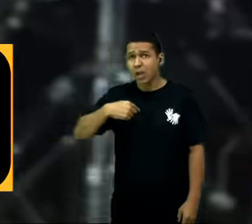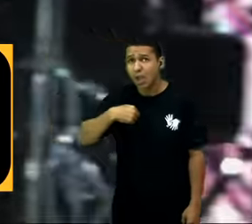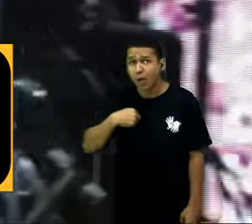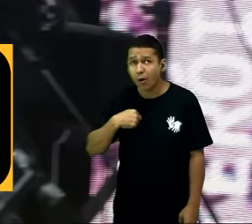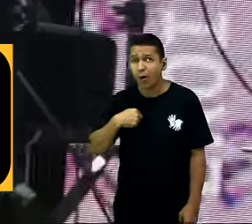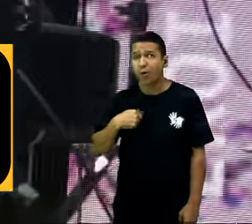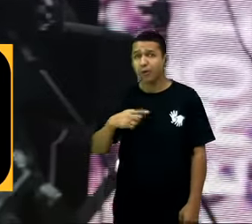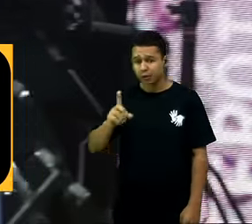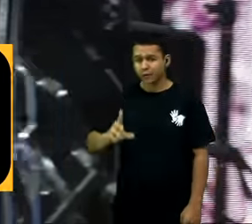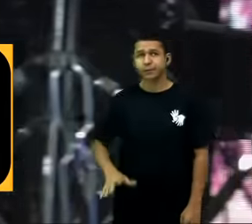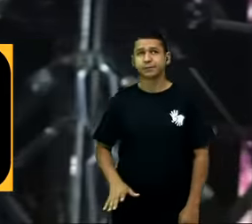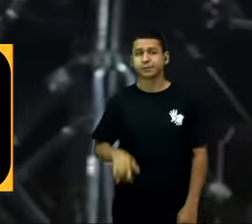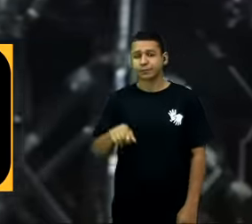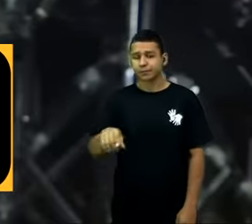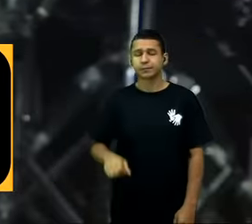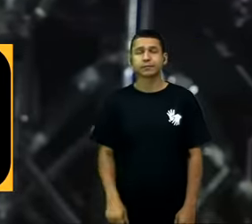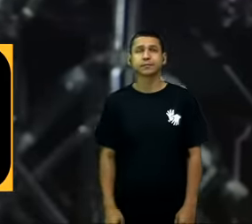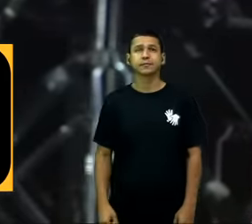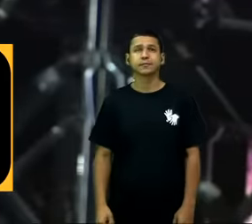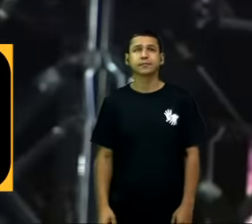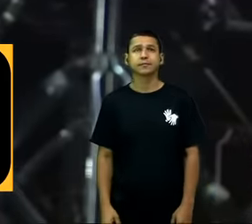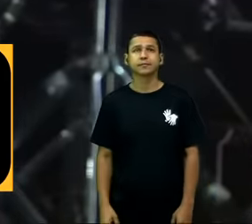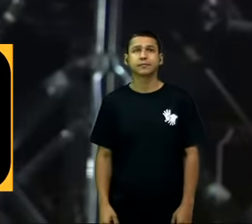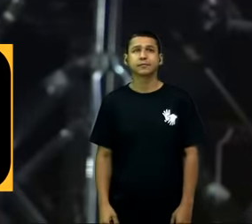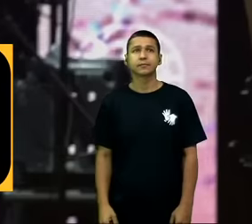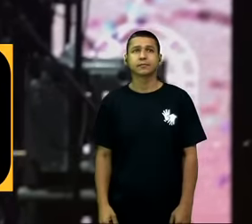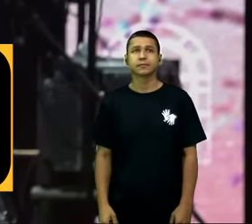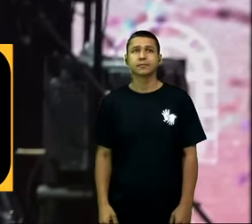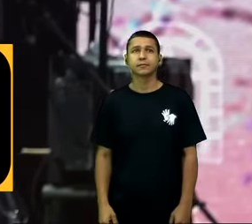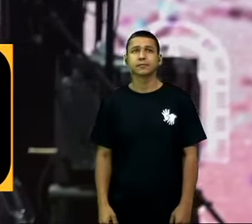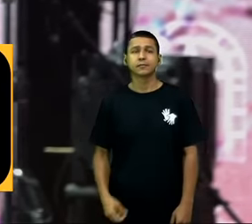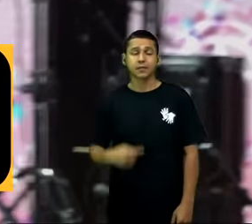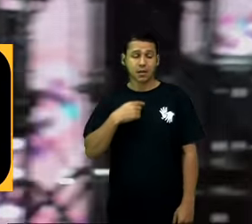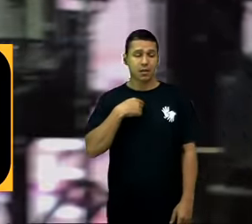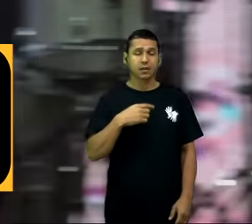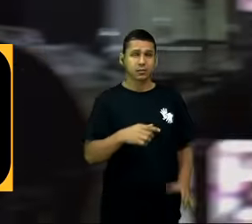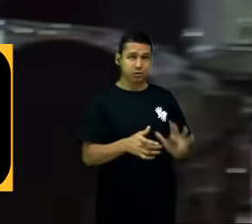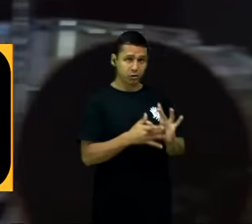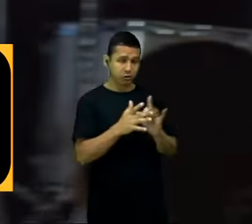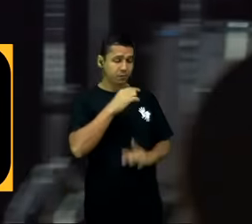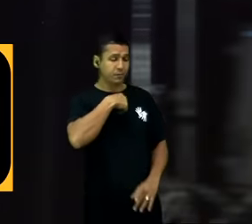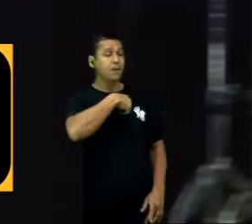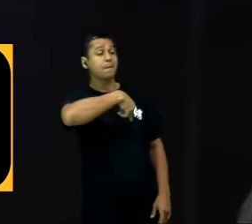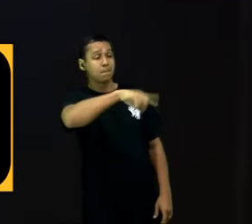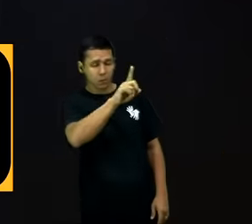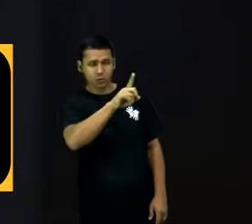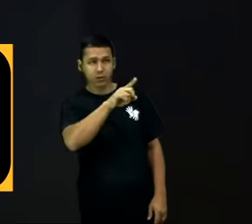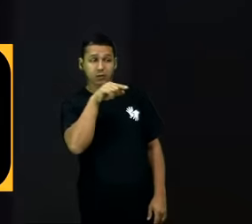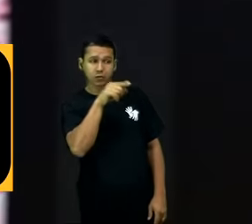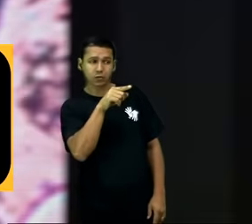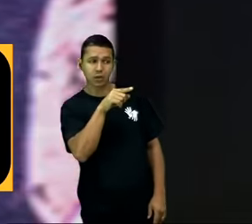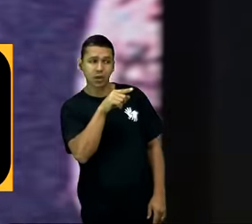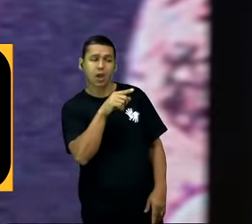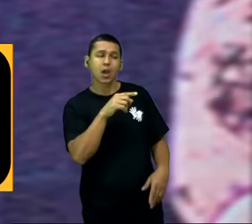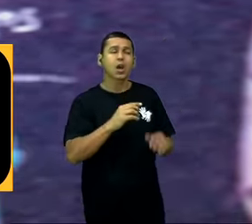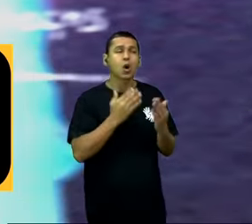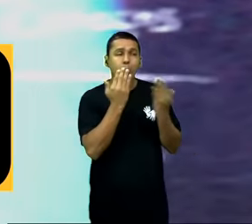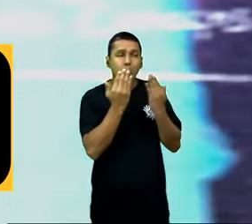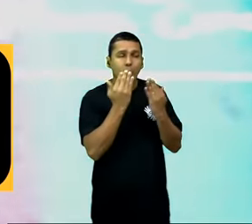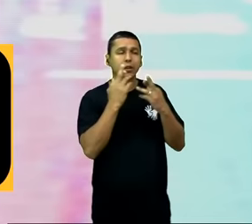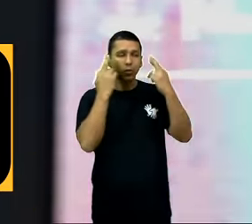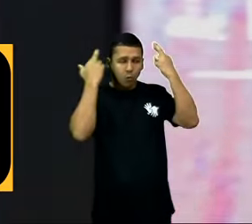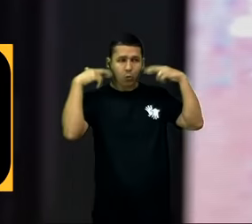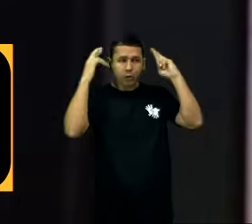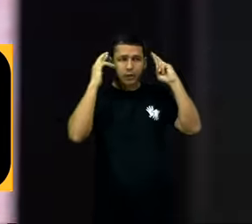Cadê o Poupou que estava aqui hoje de manhã? Aqui, ó. Eu estou os enviando em cordeiro em meio de lobo. Se sou eu, já estou com meu pau na mão. Pode